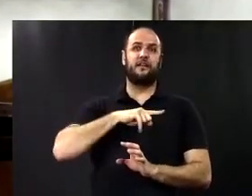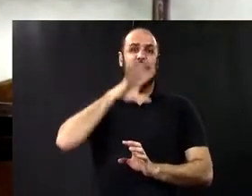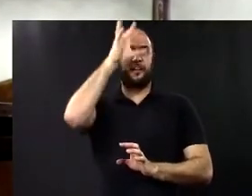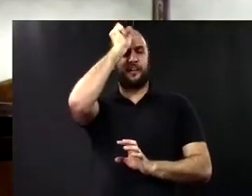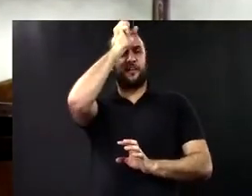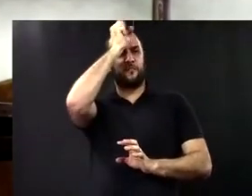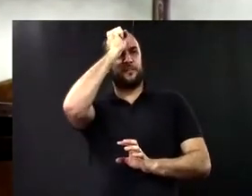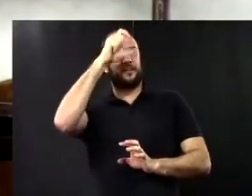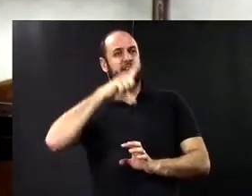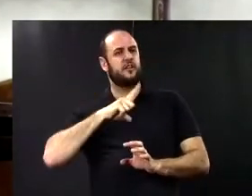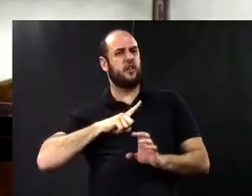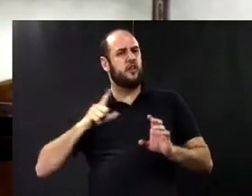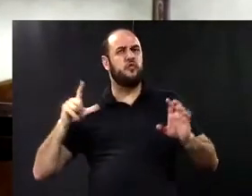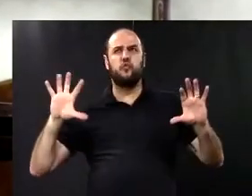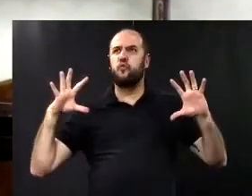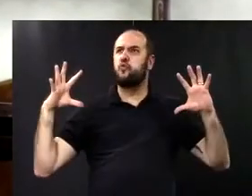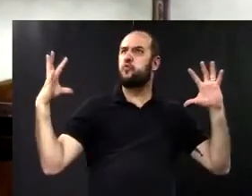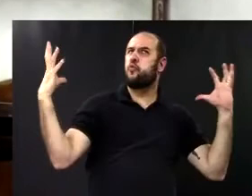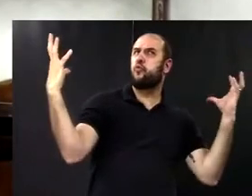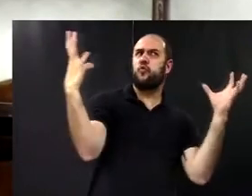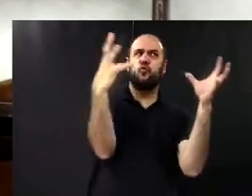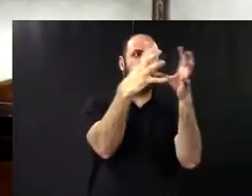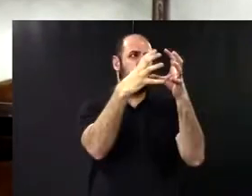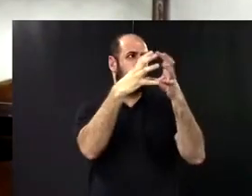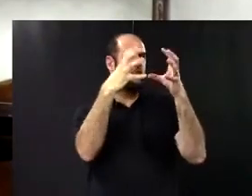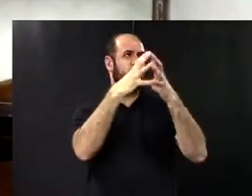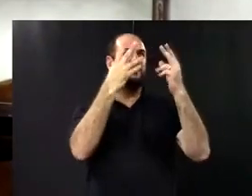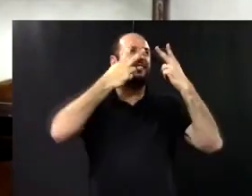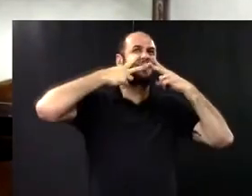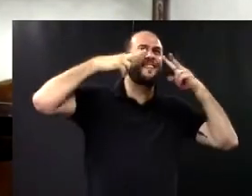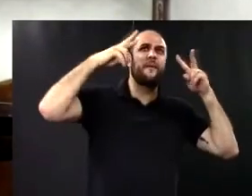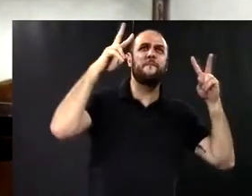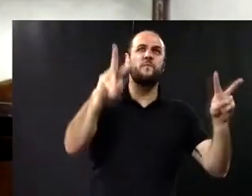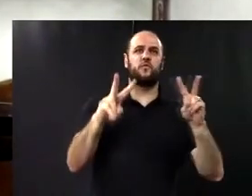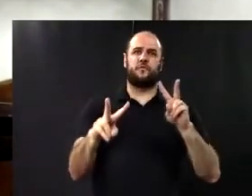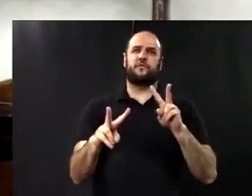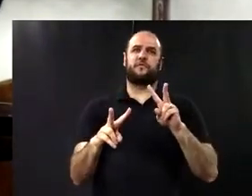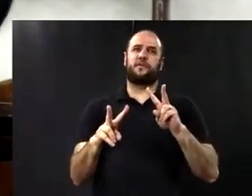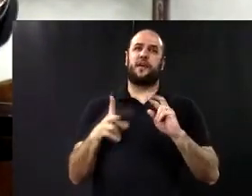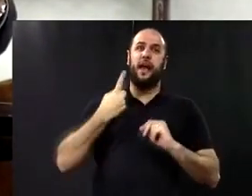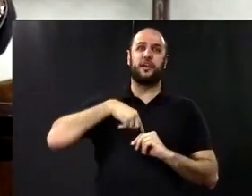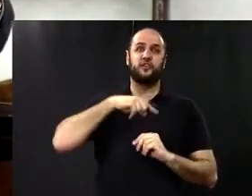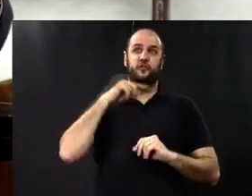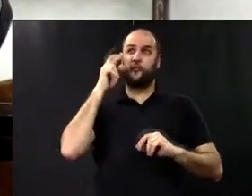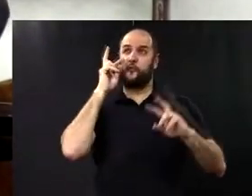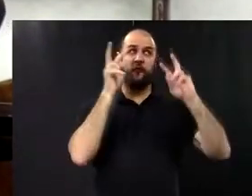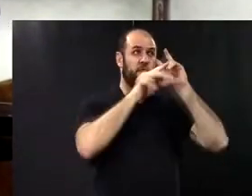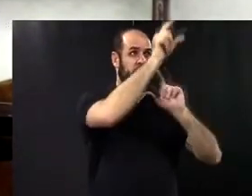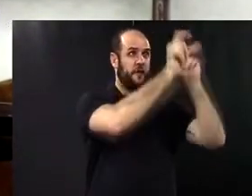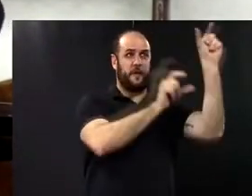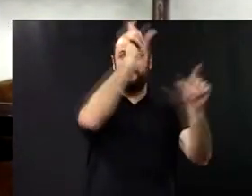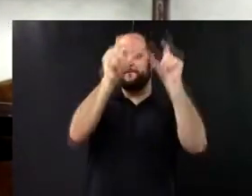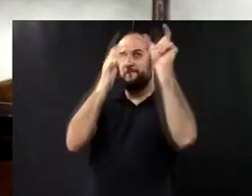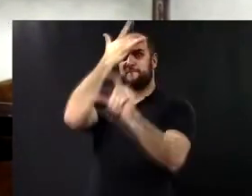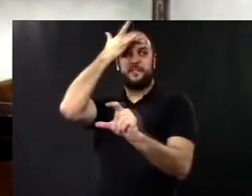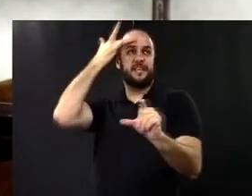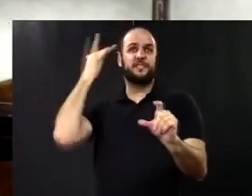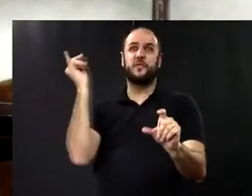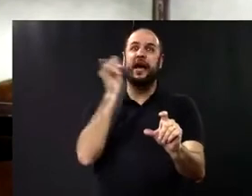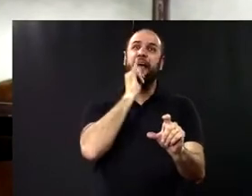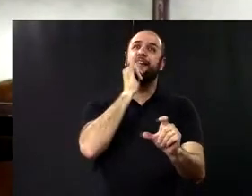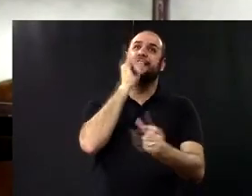uma grande nuvem de testemunha que nos rodeia, que nós podemos olhar para essas testemunhas como um